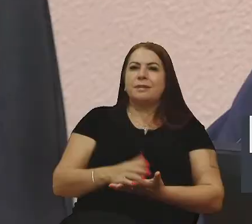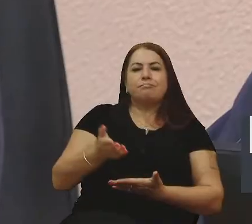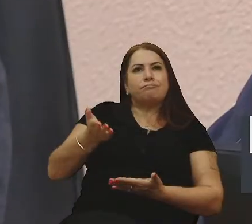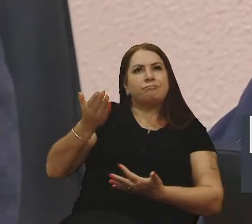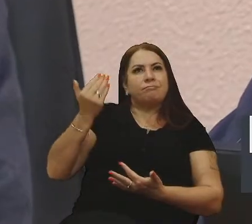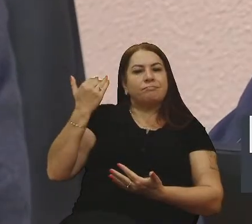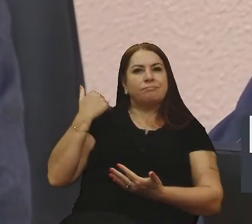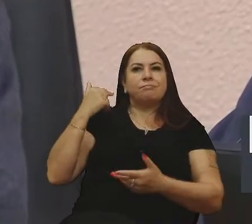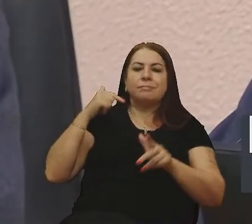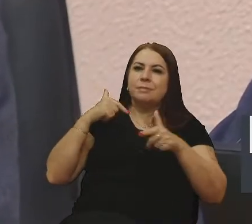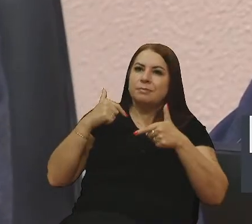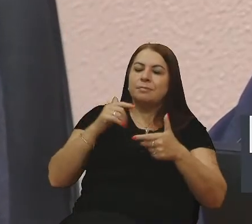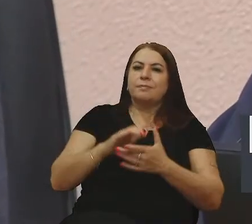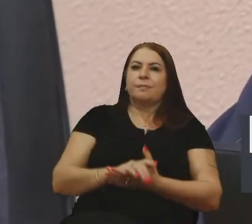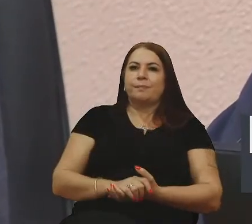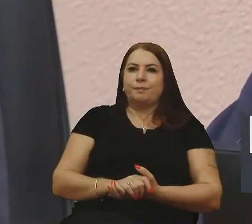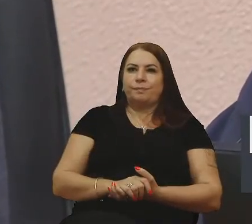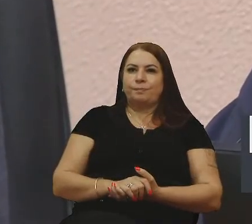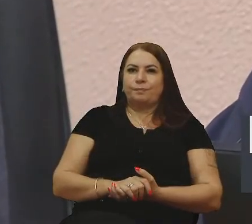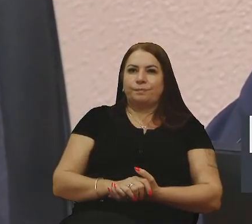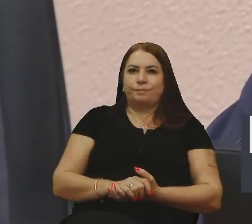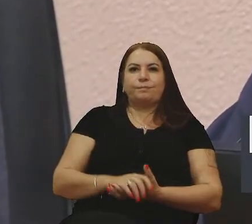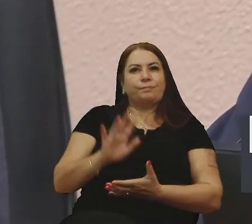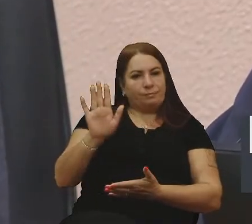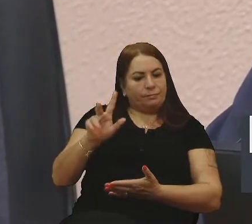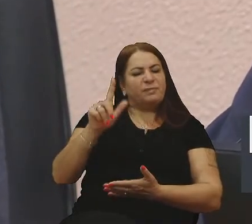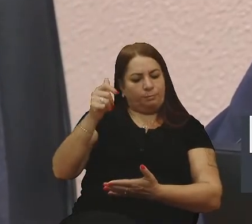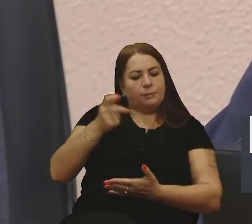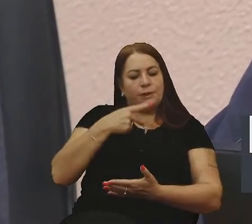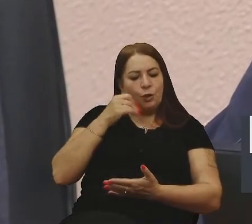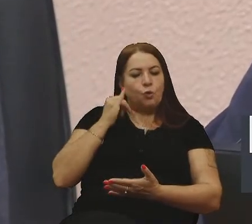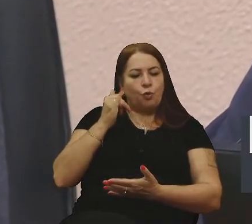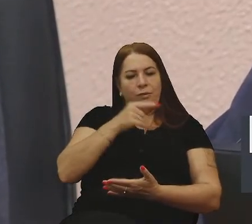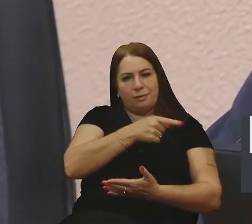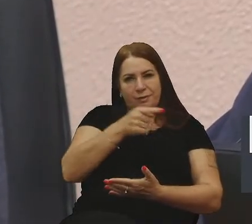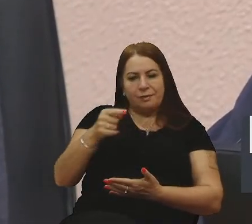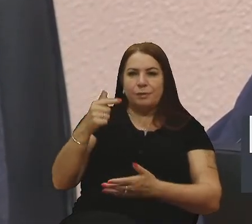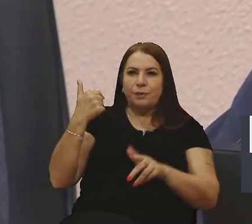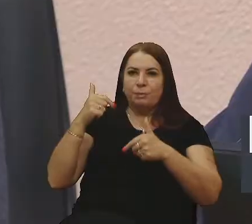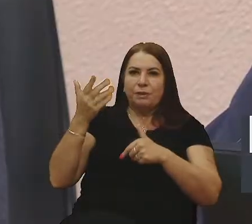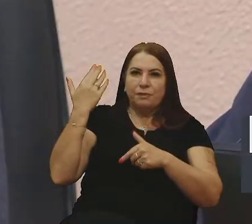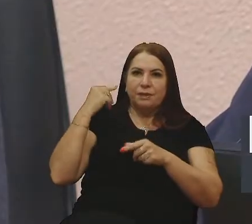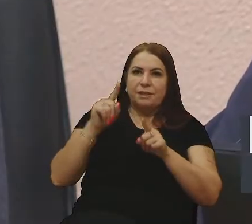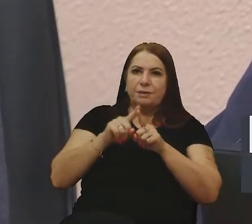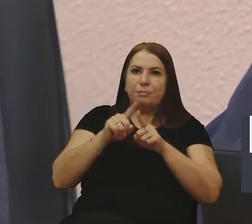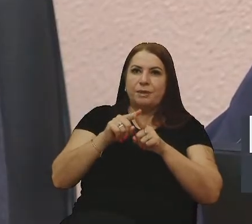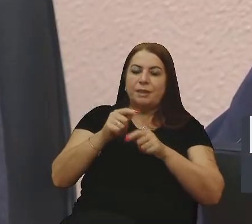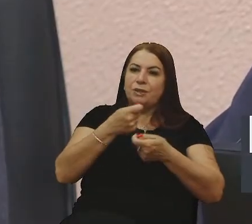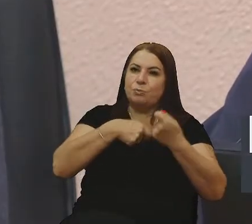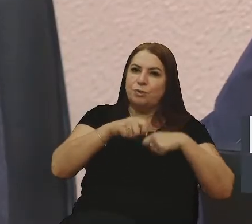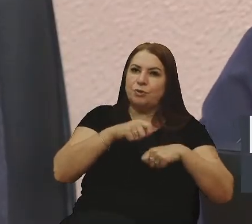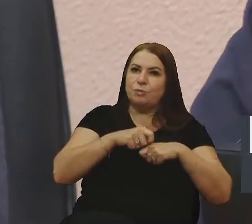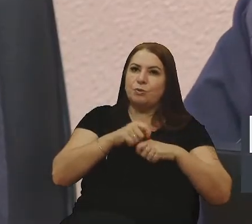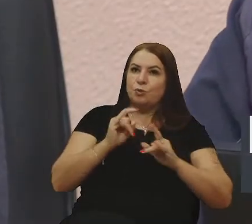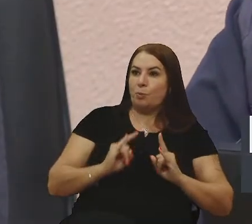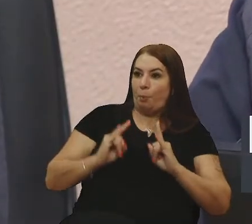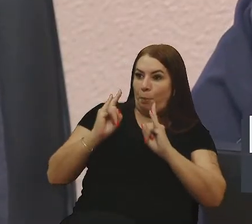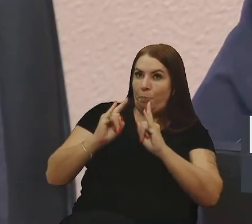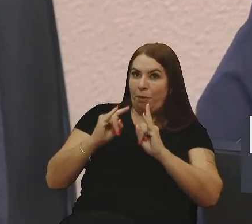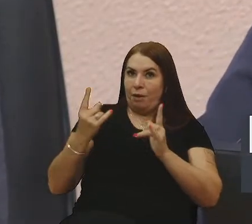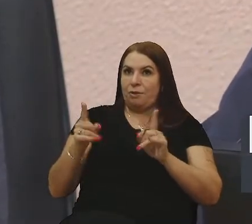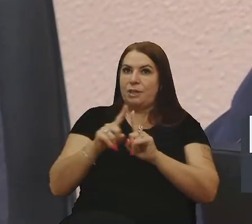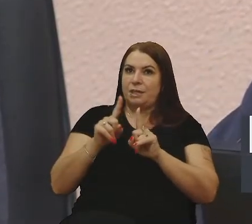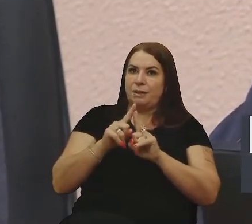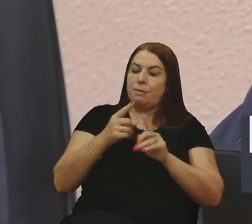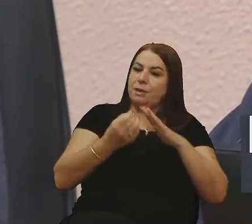em que ele trabalhava com... Mas ele vai narrar para nós, desde o tempo que trabalhava também nessas administradoras de condomínio e depois